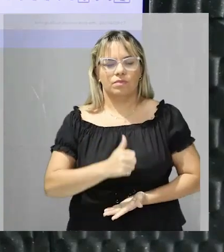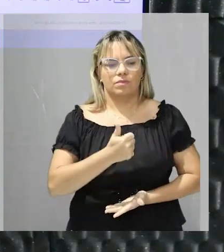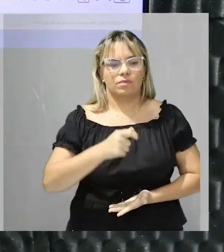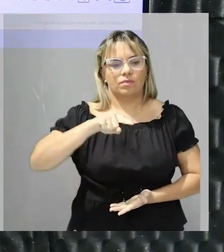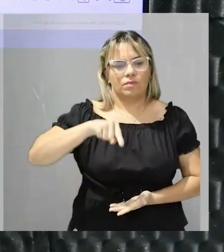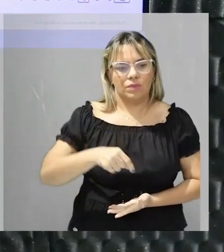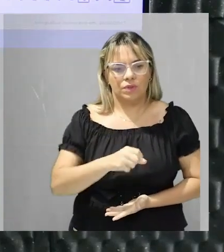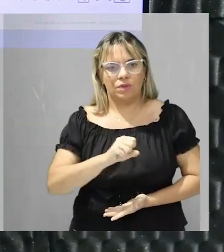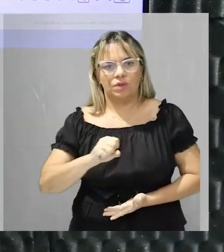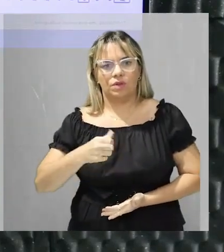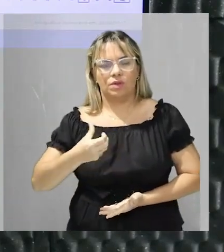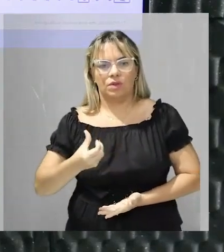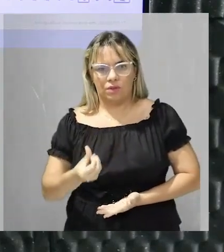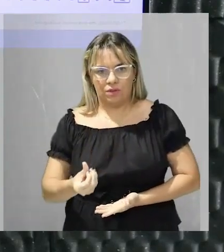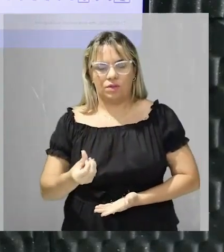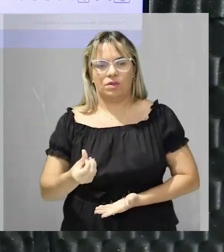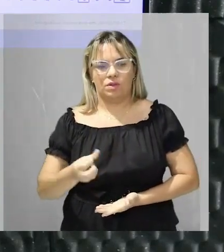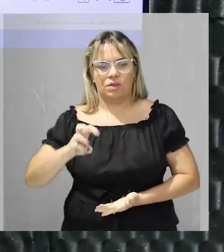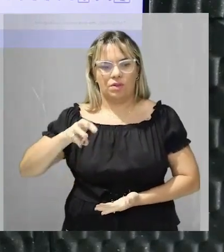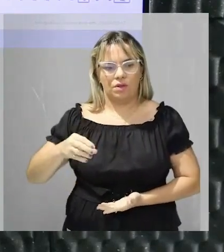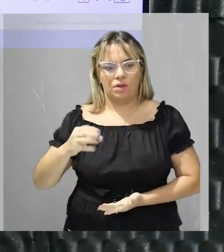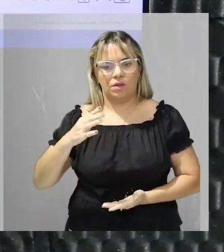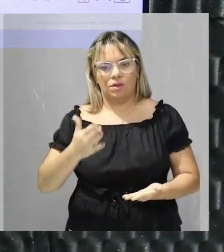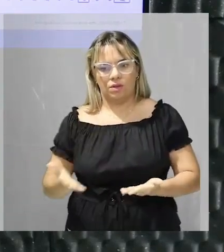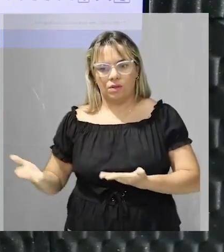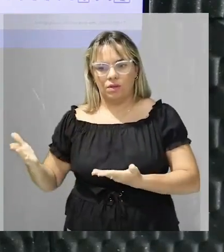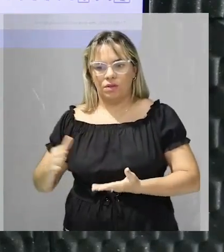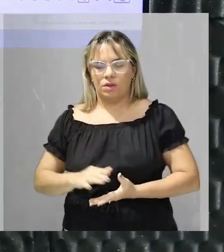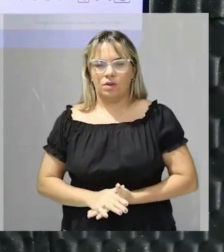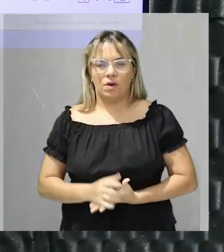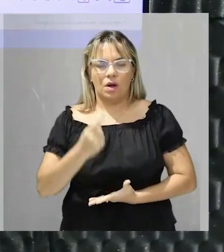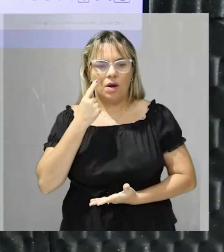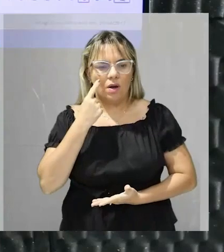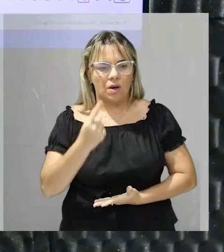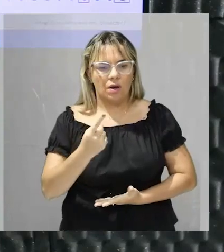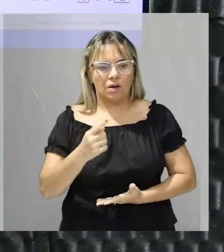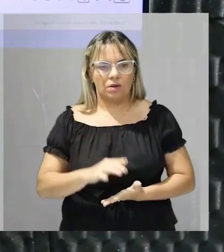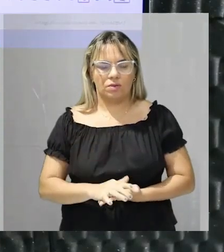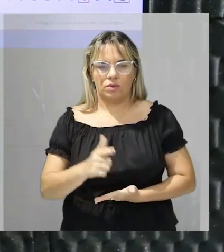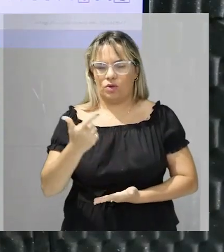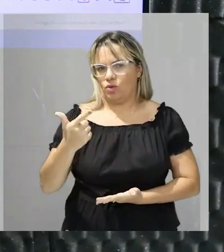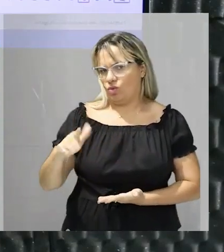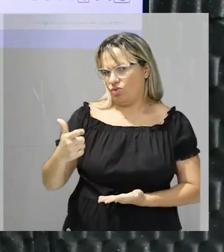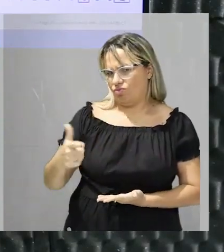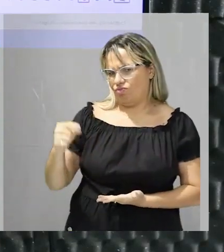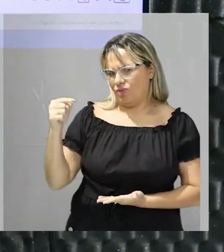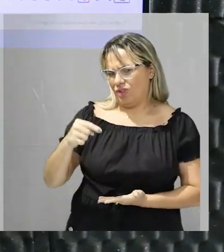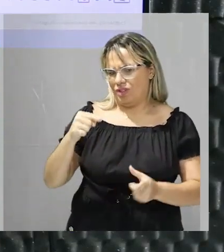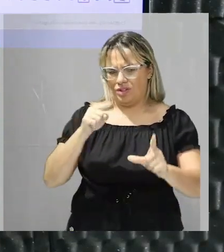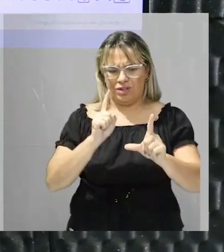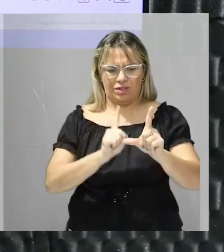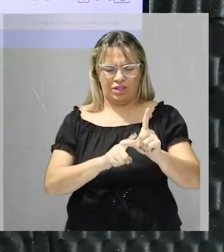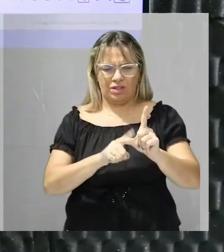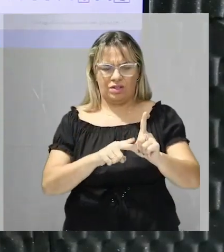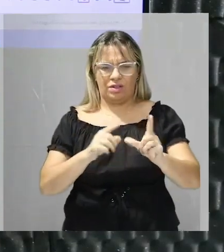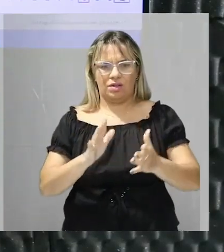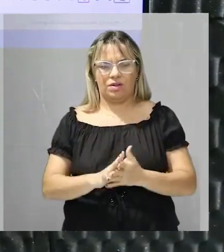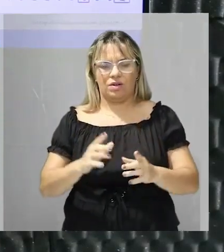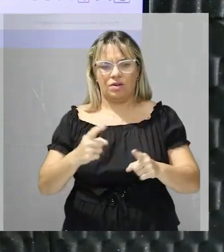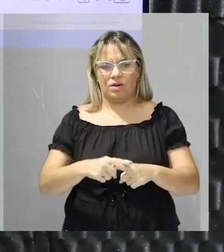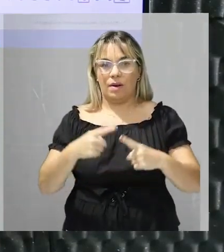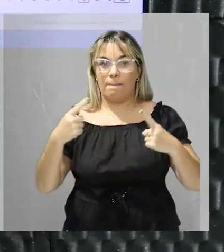se você for olhar lá nas opções não tem esse número 1,86 mas